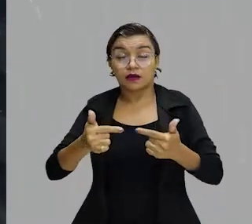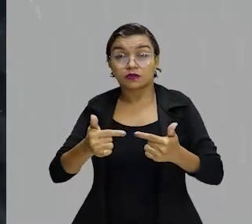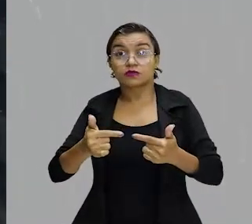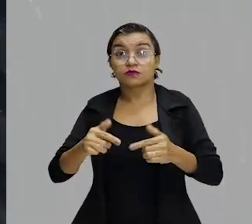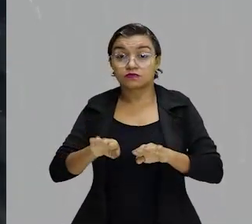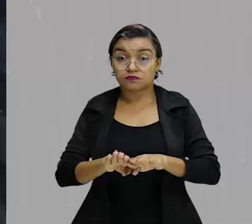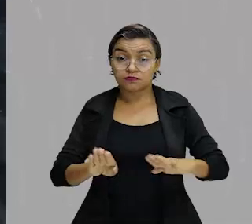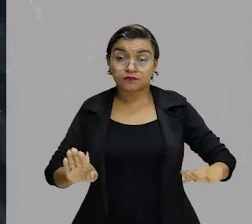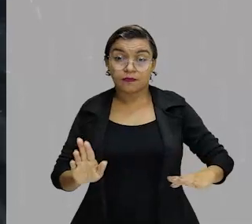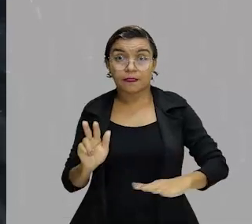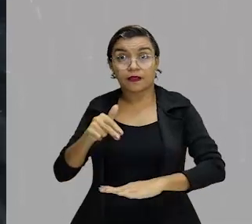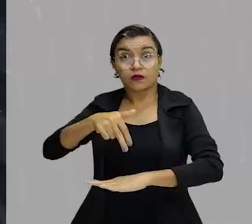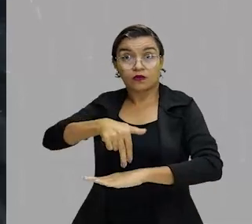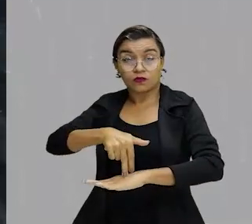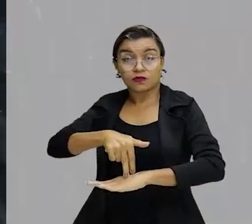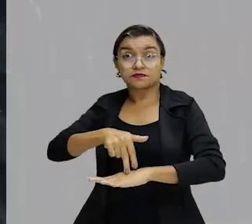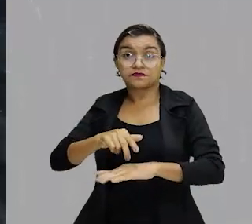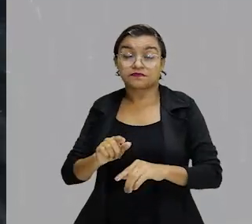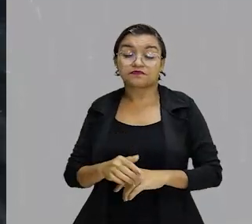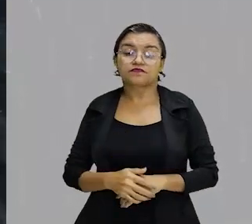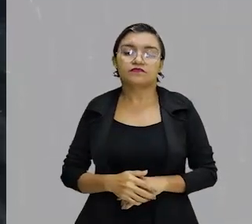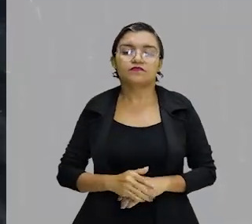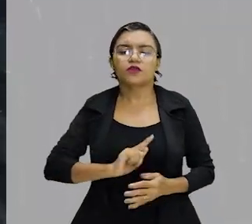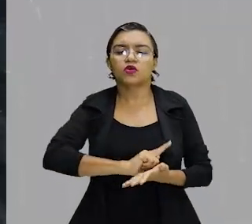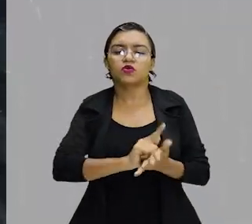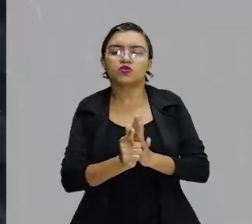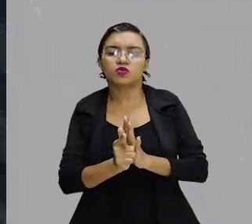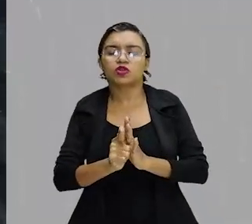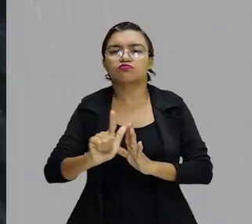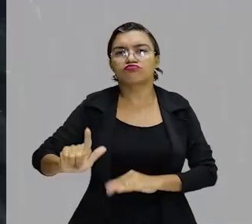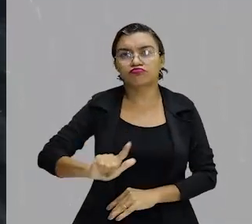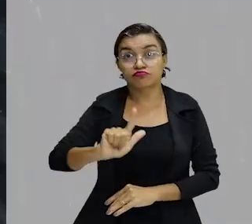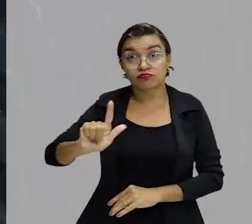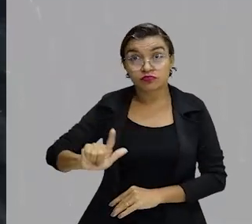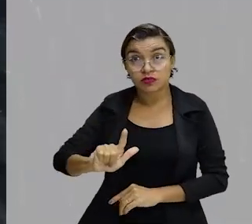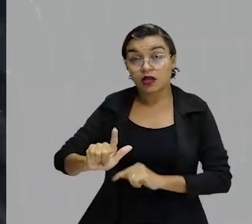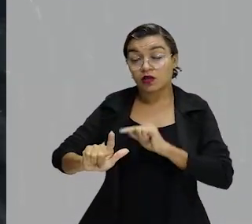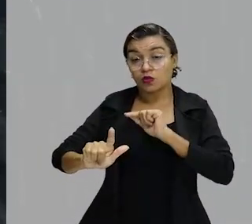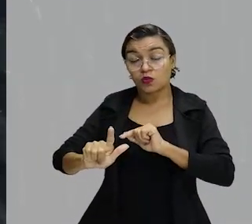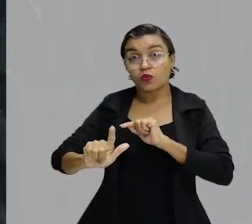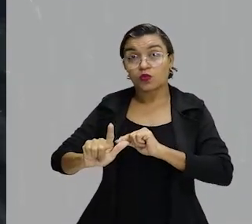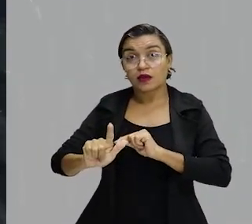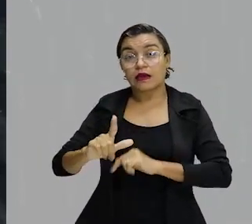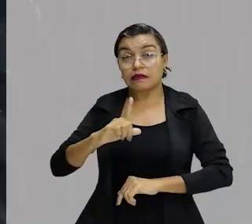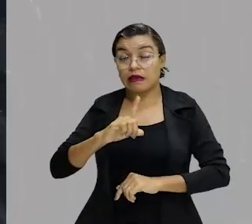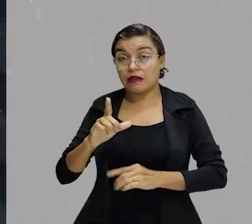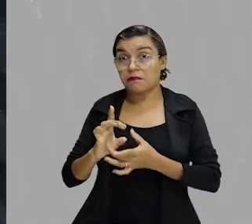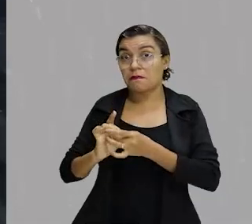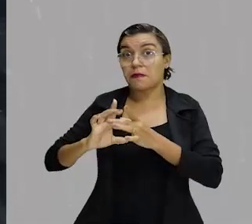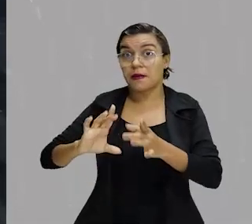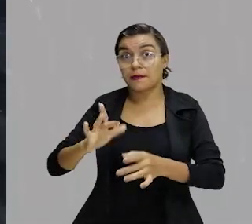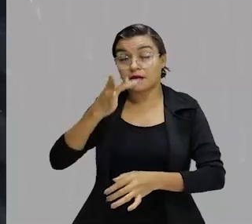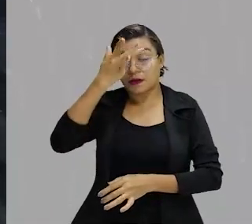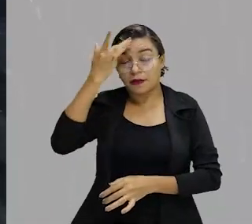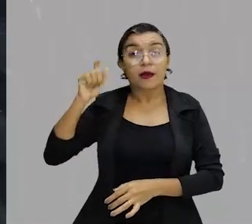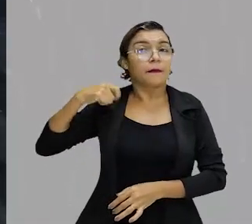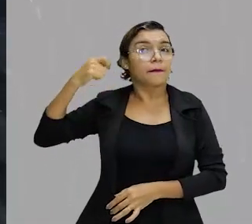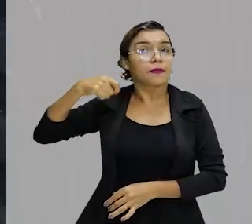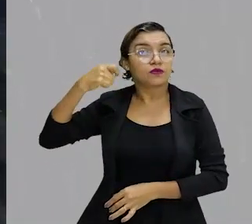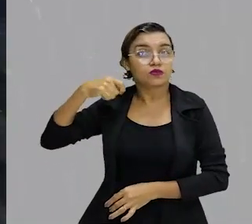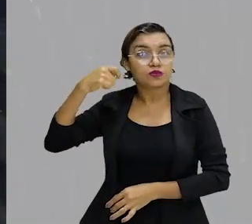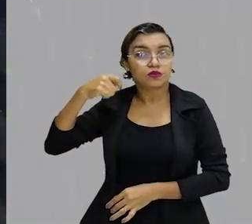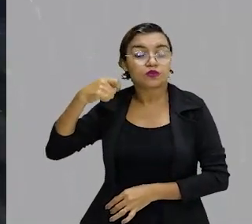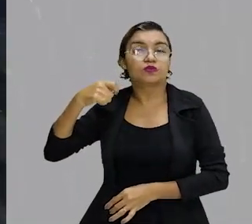que acontece em um lugar. É um gênero literário que permite que os autores atuem, atores e